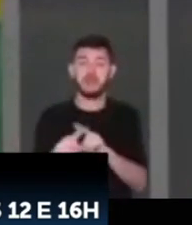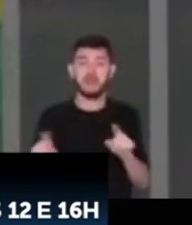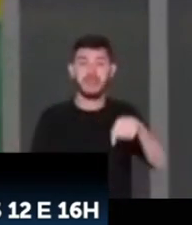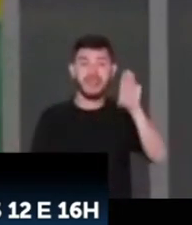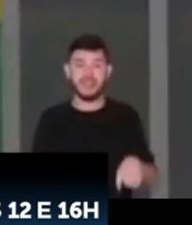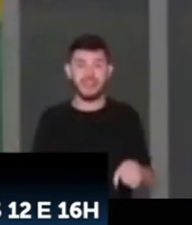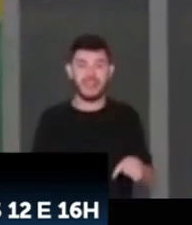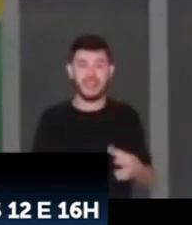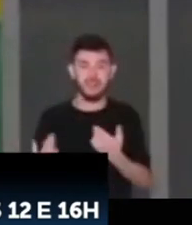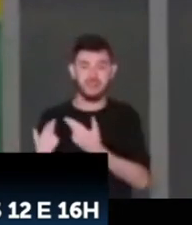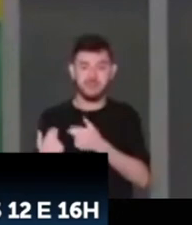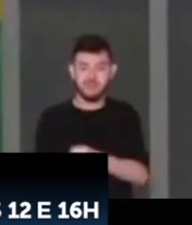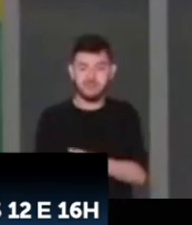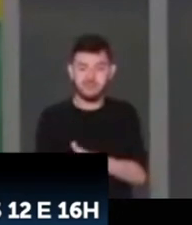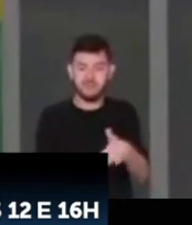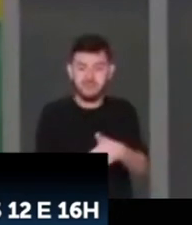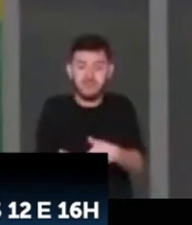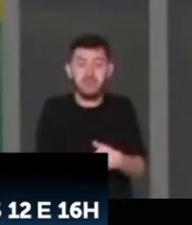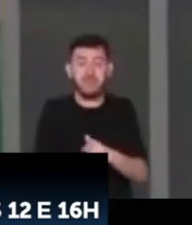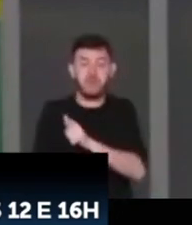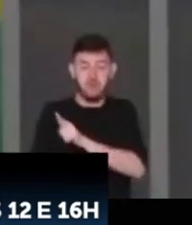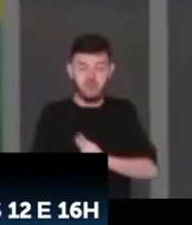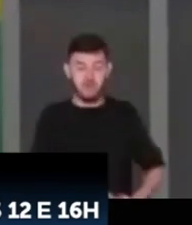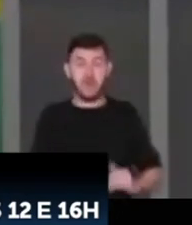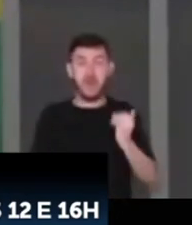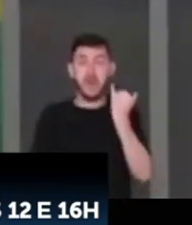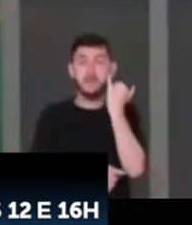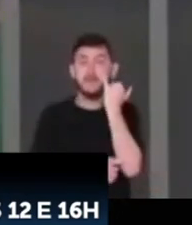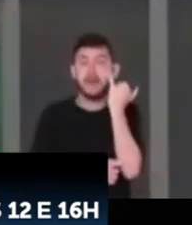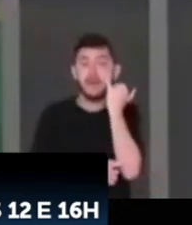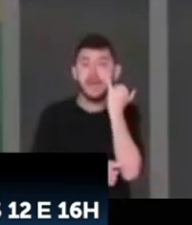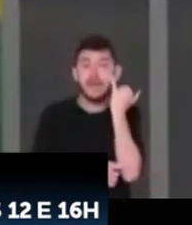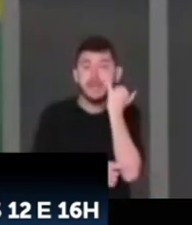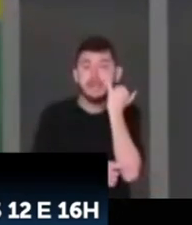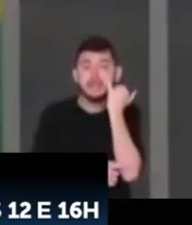Ibanez, que na verdade foi retirado